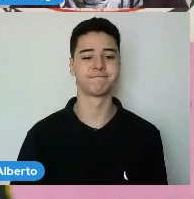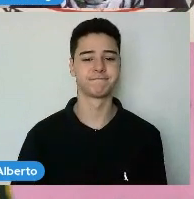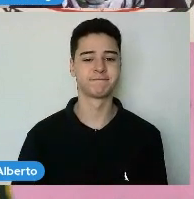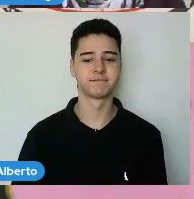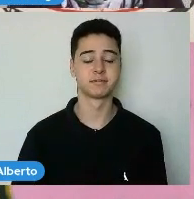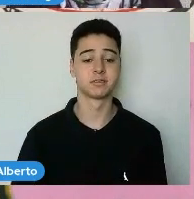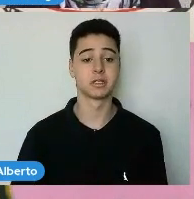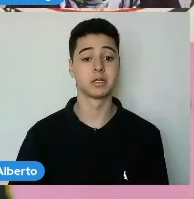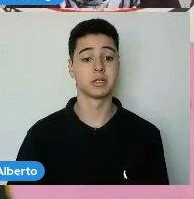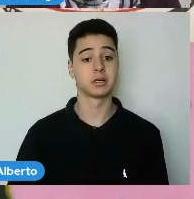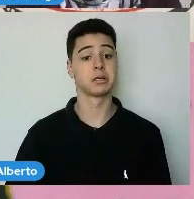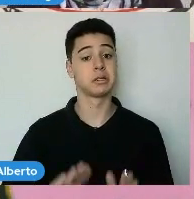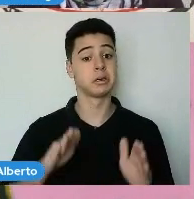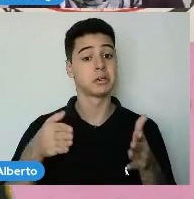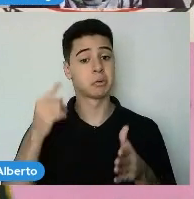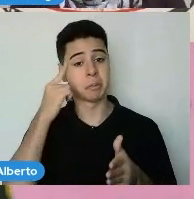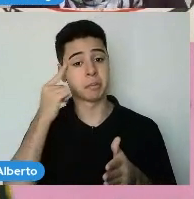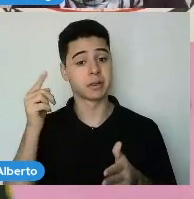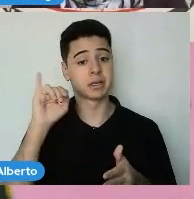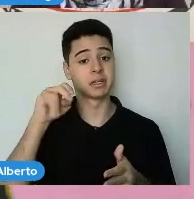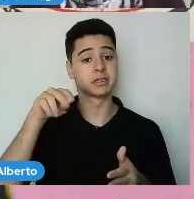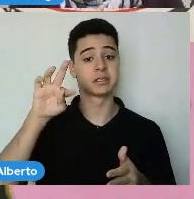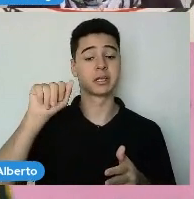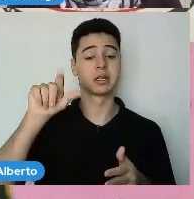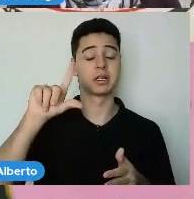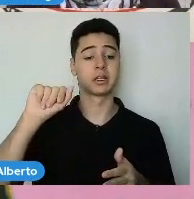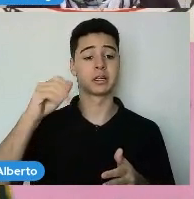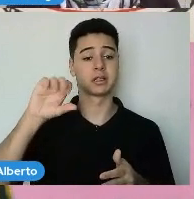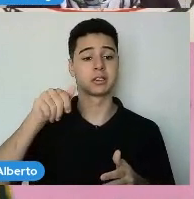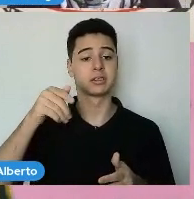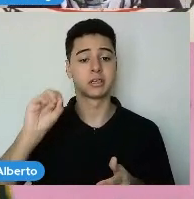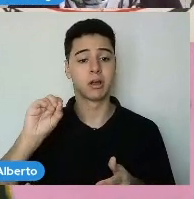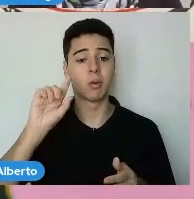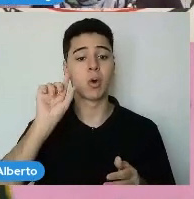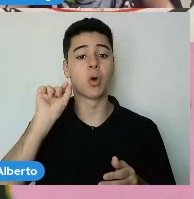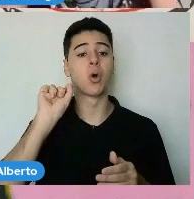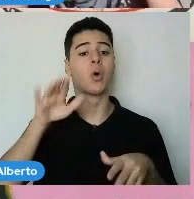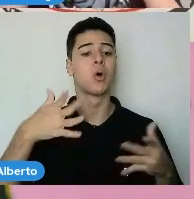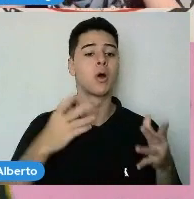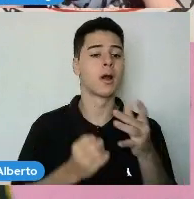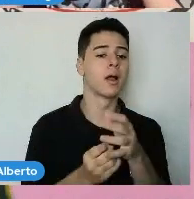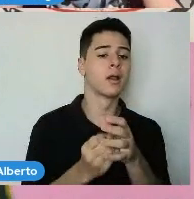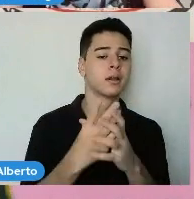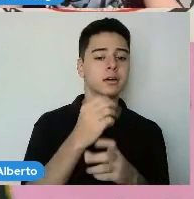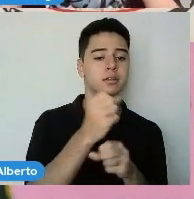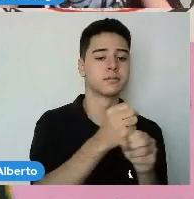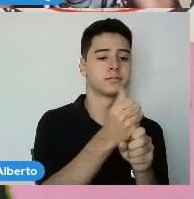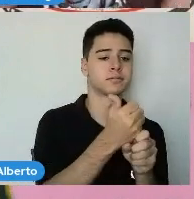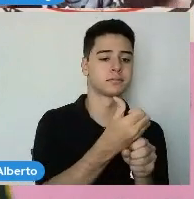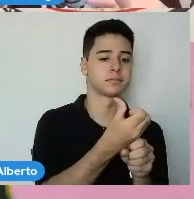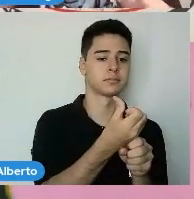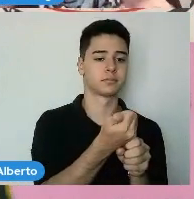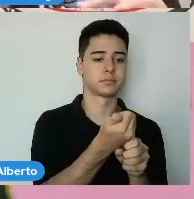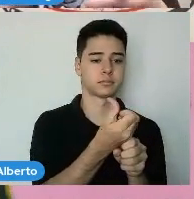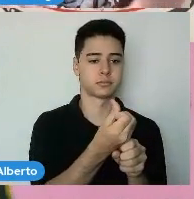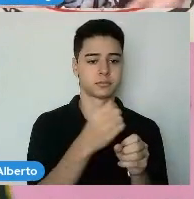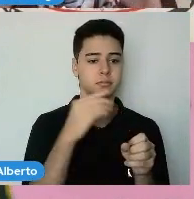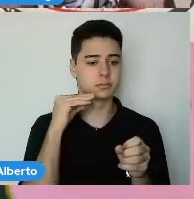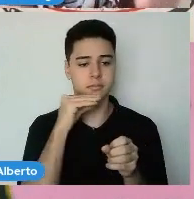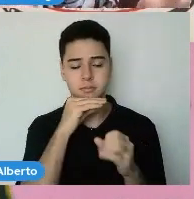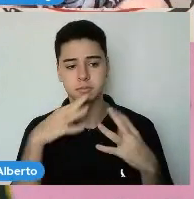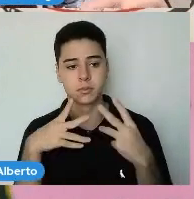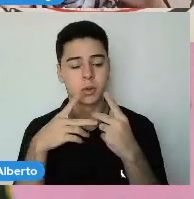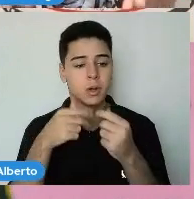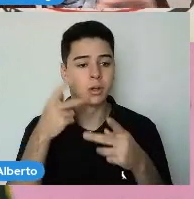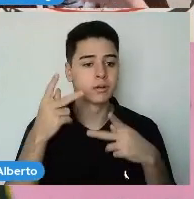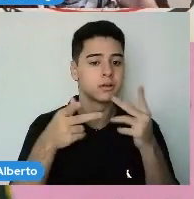E aí a gente vai pensar em instalação. A instalação surge aí nos anos 60. Vocês estão percebendo que tudo nós estamos falando